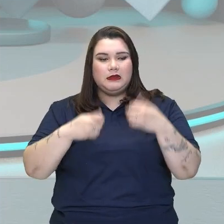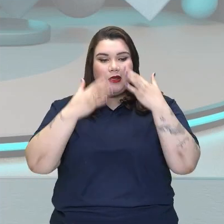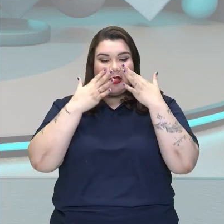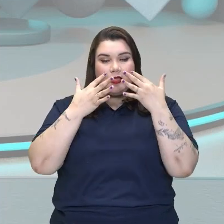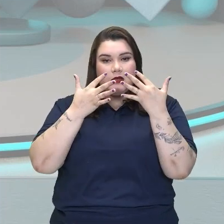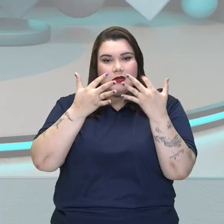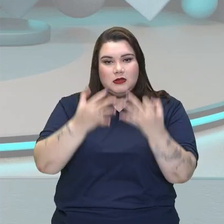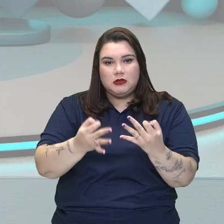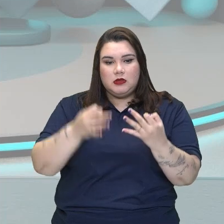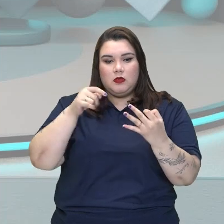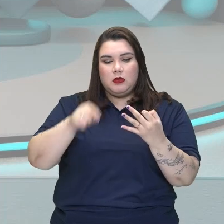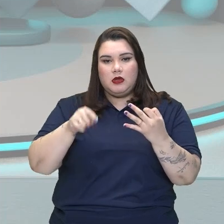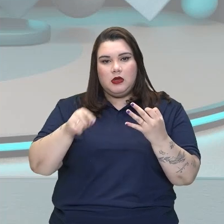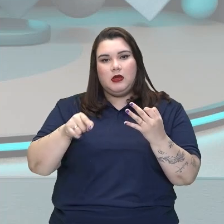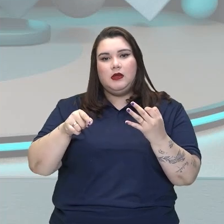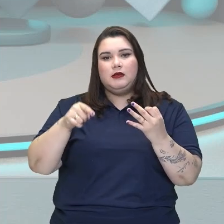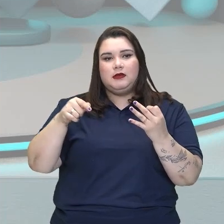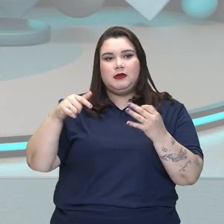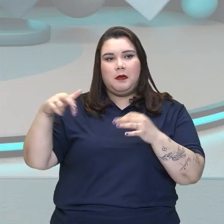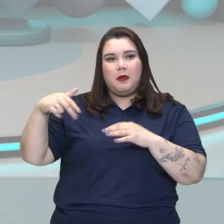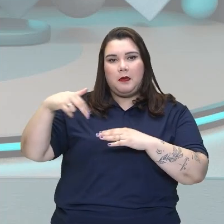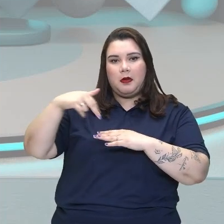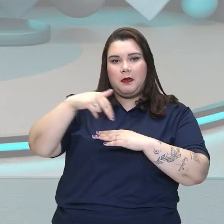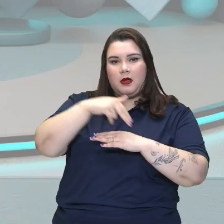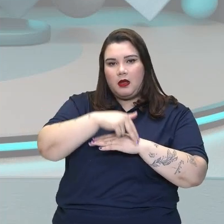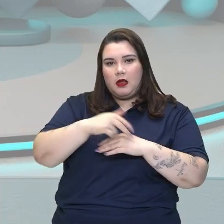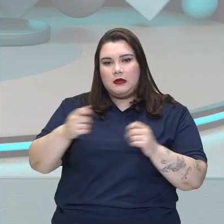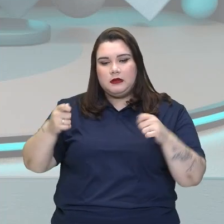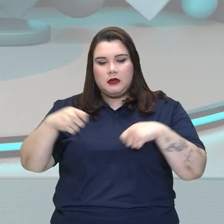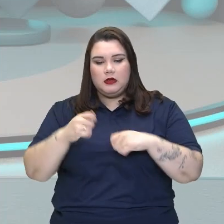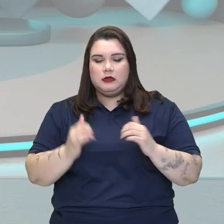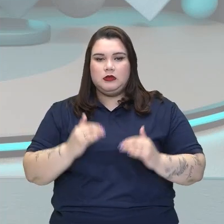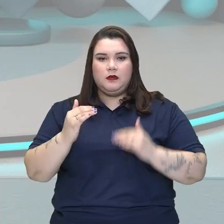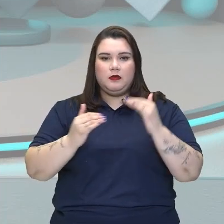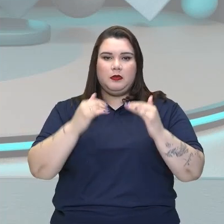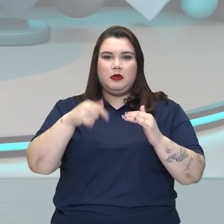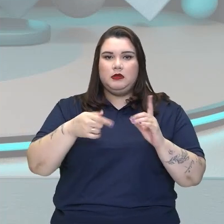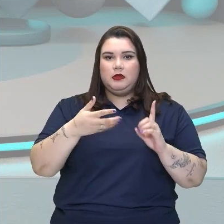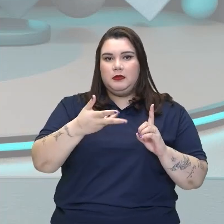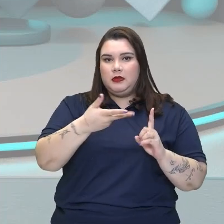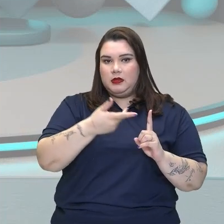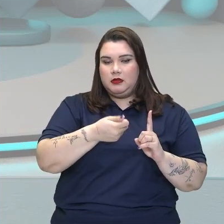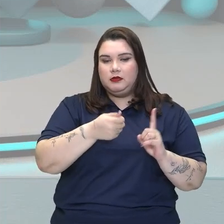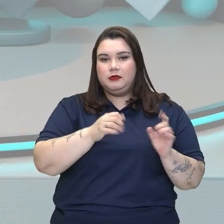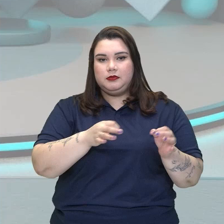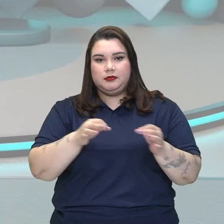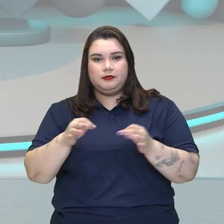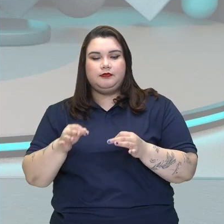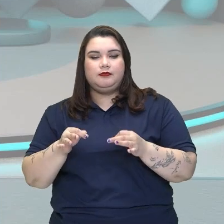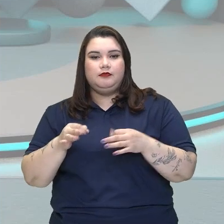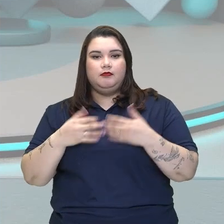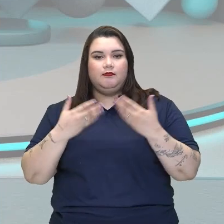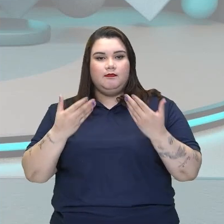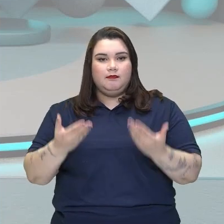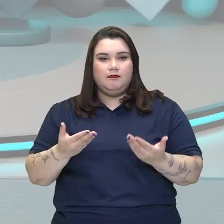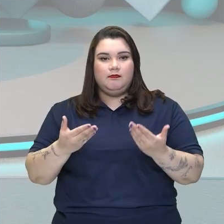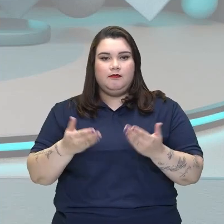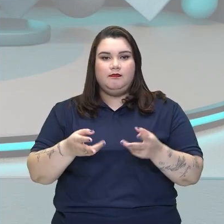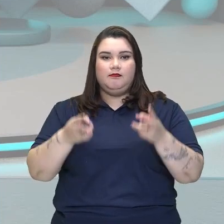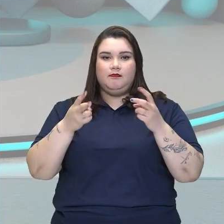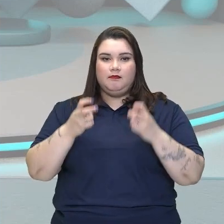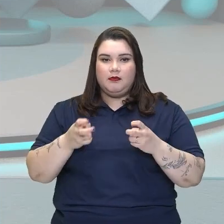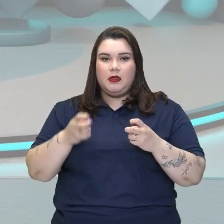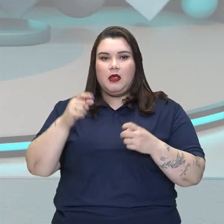atenção constante durante a atividade promove o desenvolvimento dessas habilidades. Então, olha aí, ó, como é mais